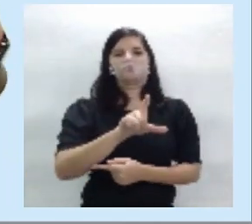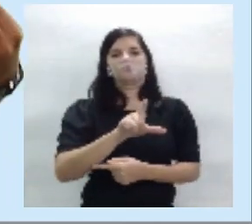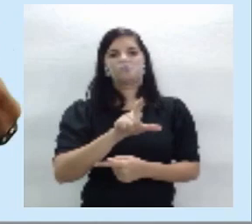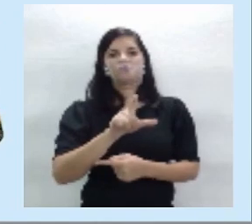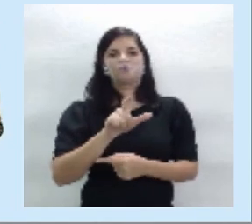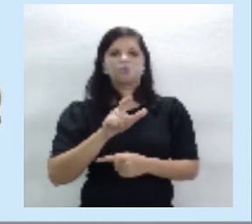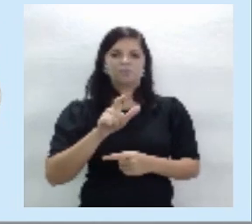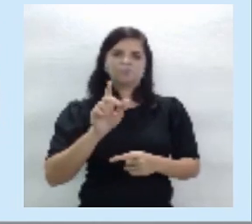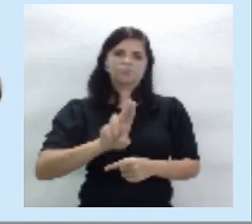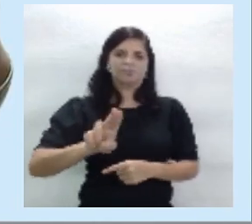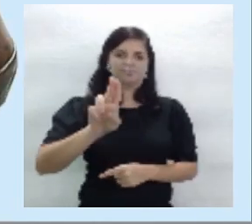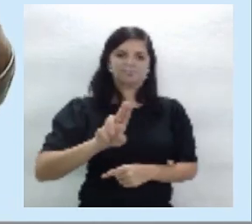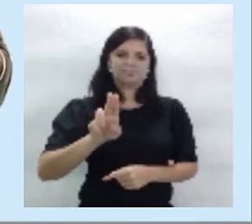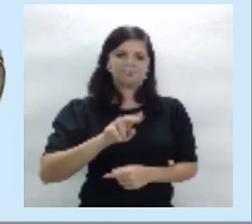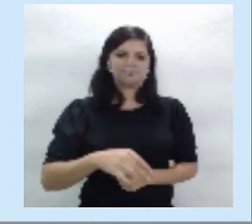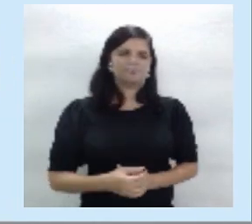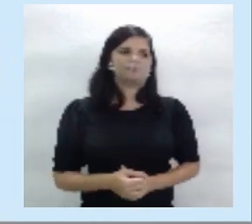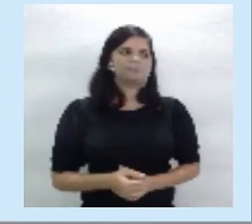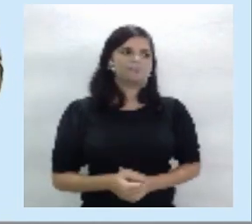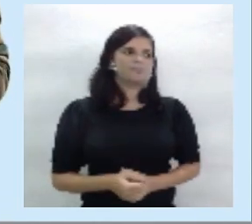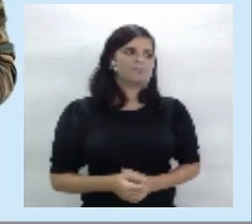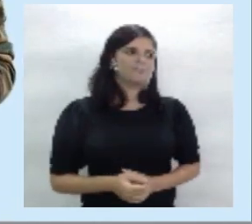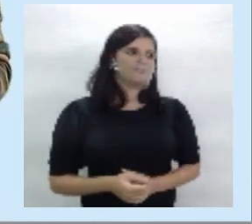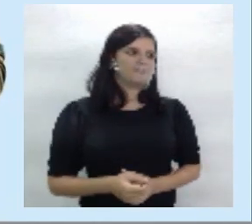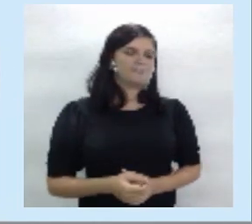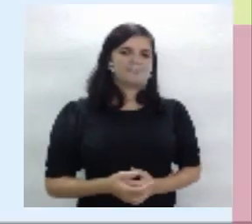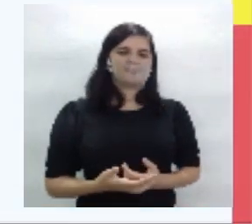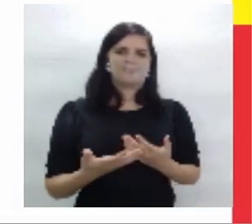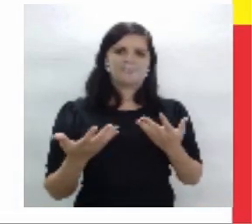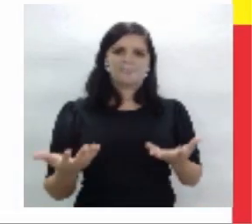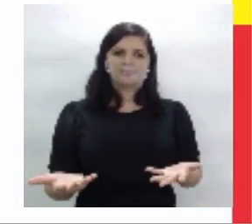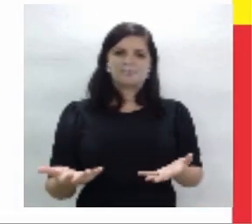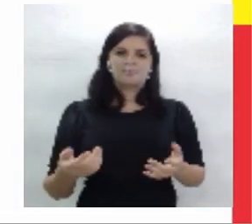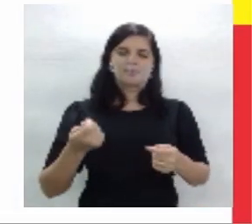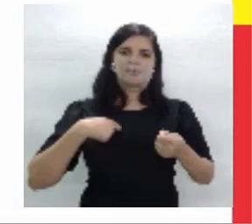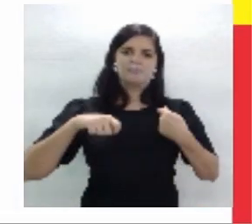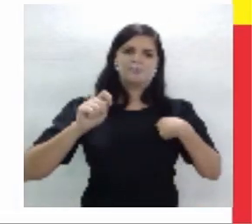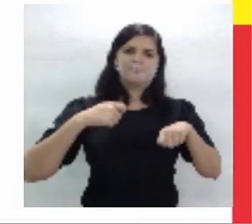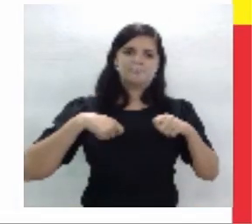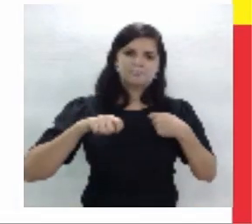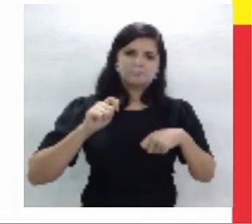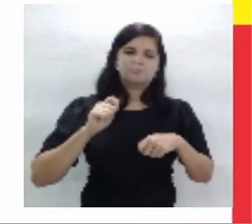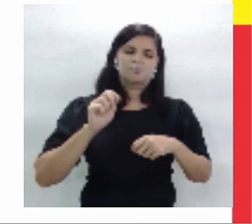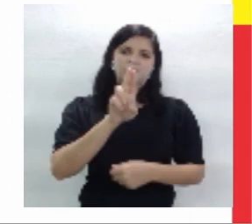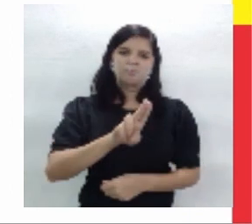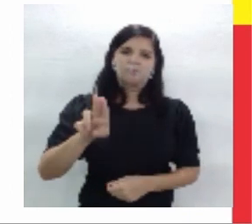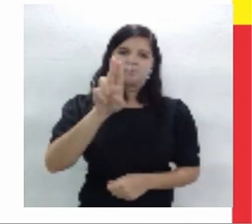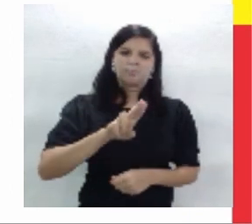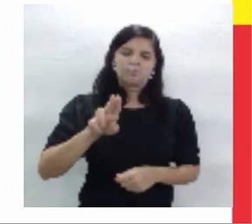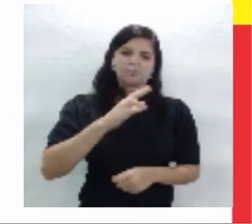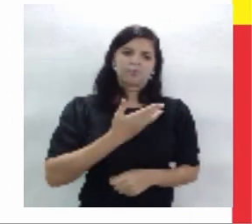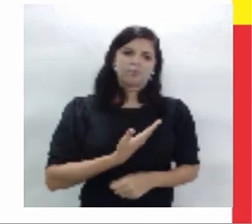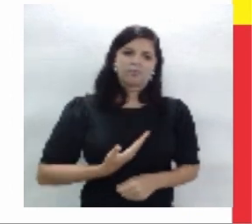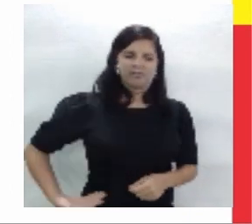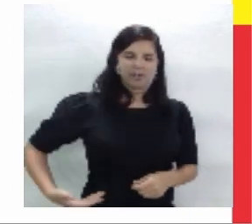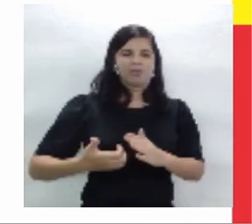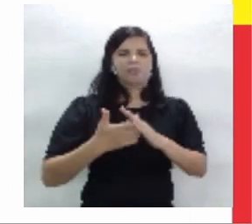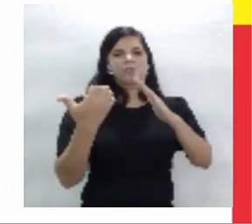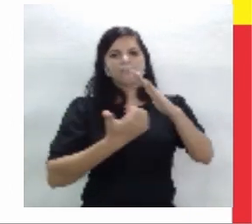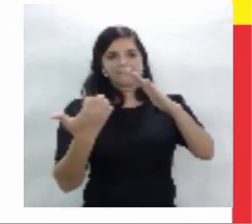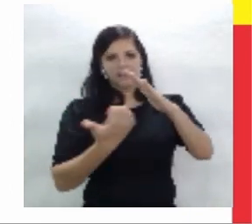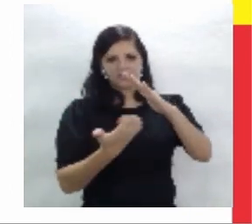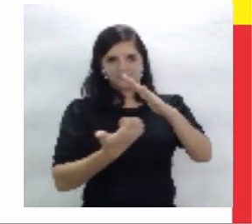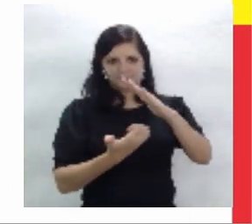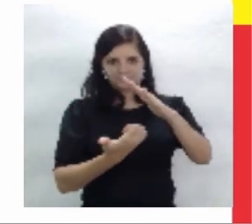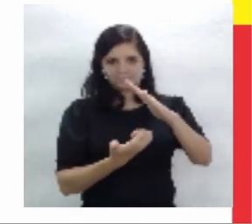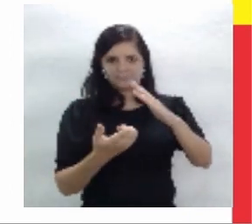esse recurso, tá? Olha na tela mais uma vez. Então, há uma administração no consumo pelos governos e empresas, tá? Então,